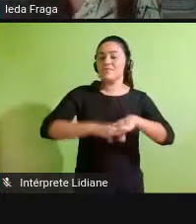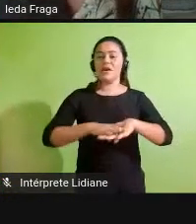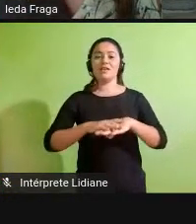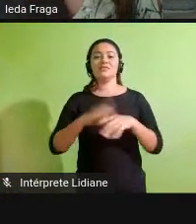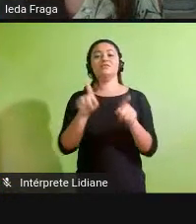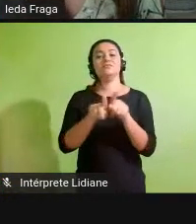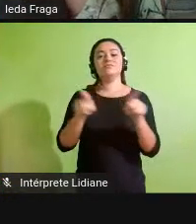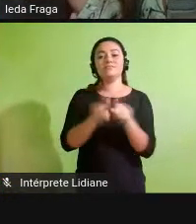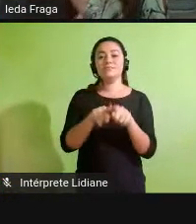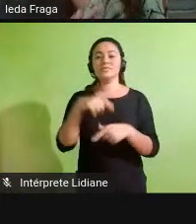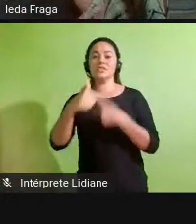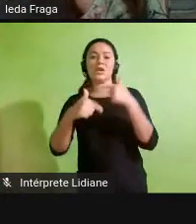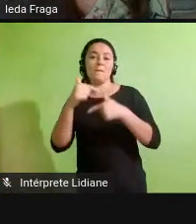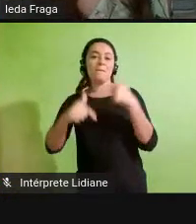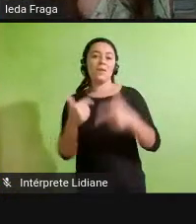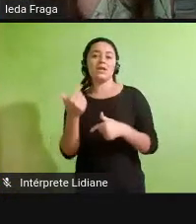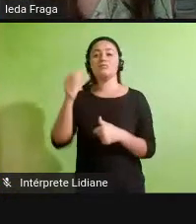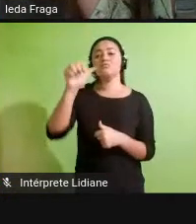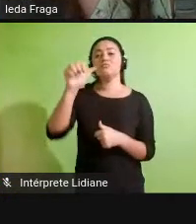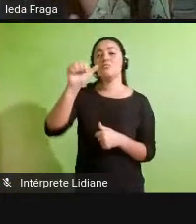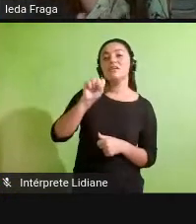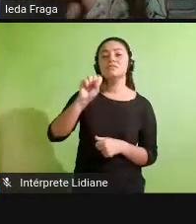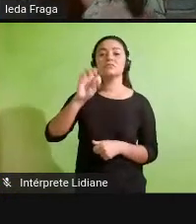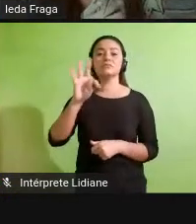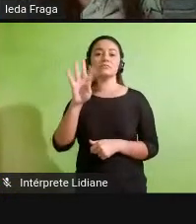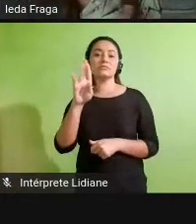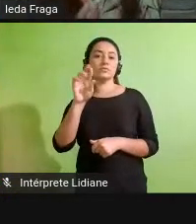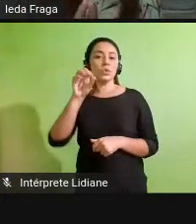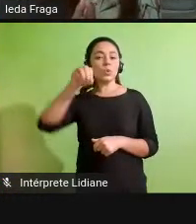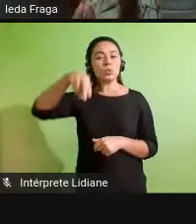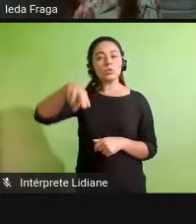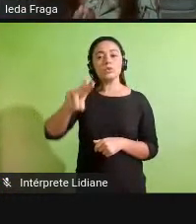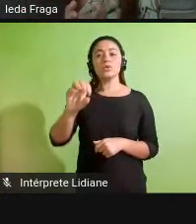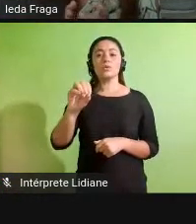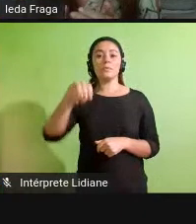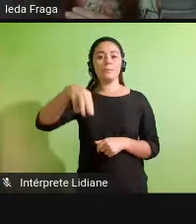tem conhecimento. A segunda é a Marie Curie,